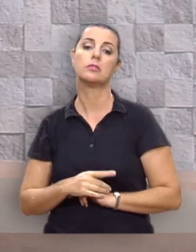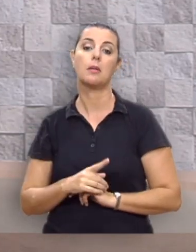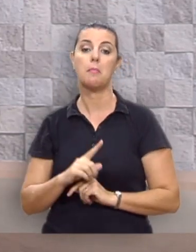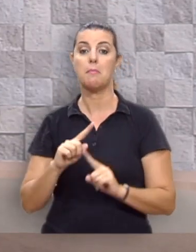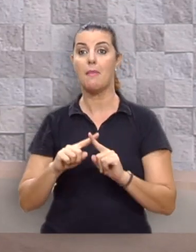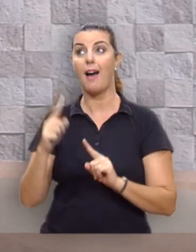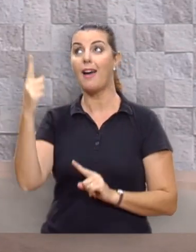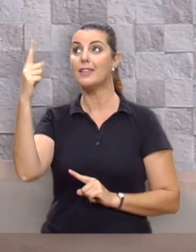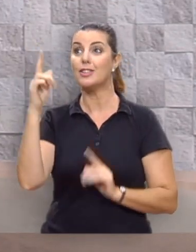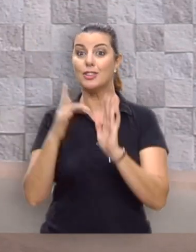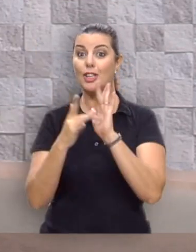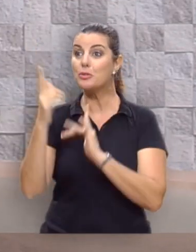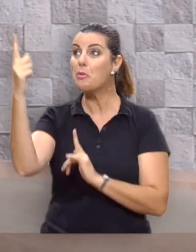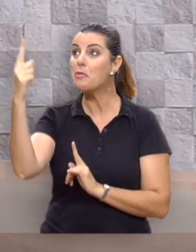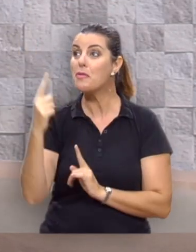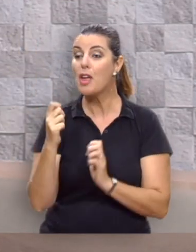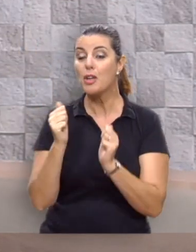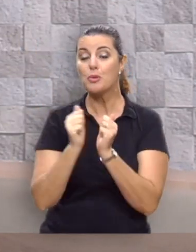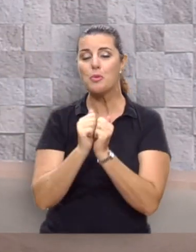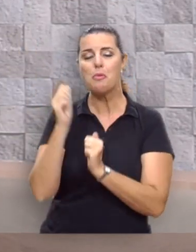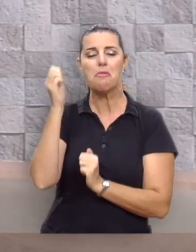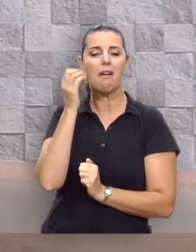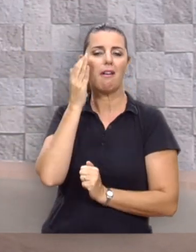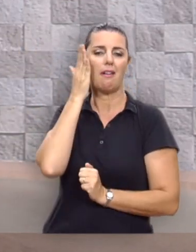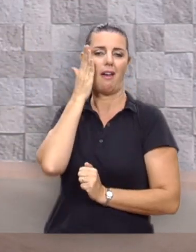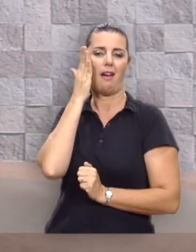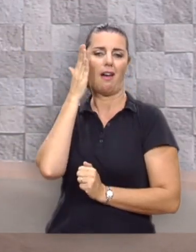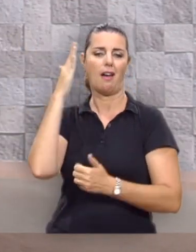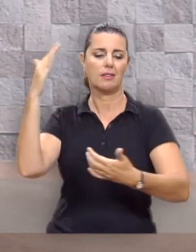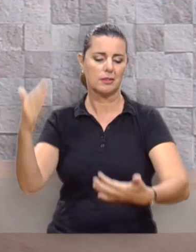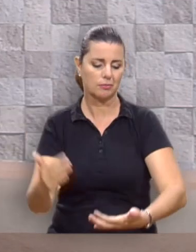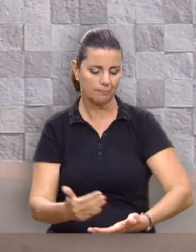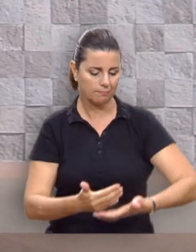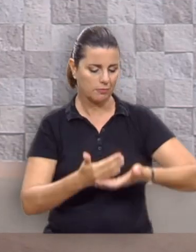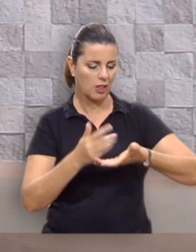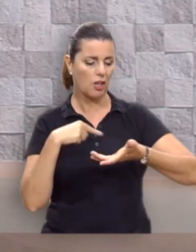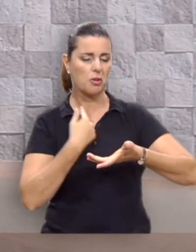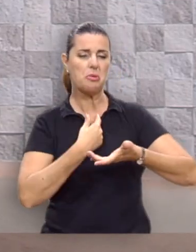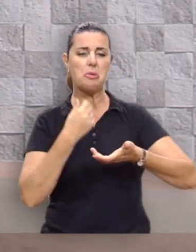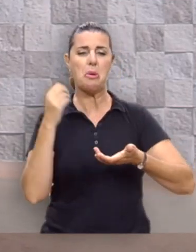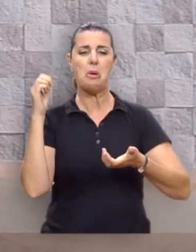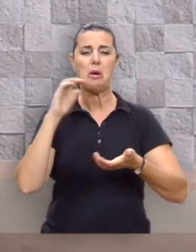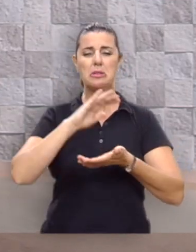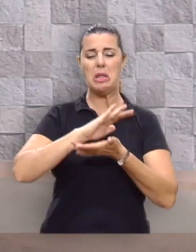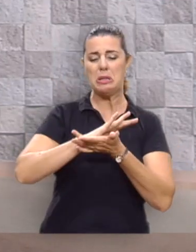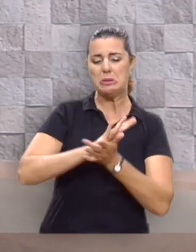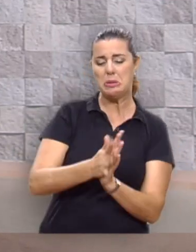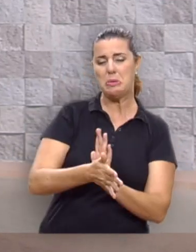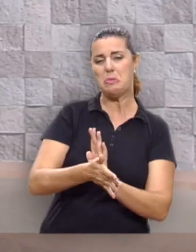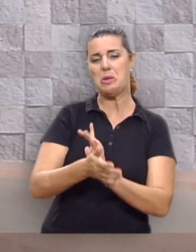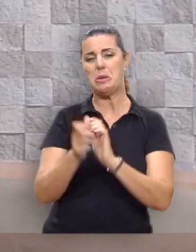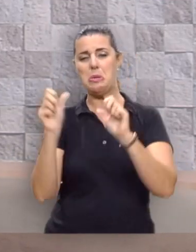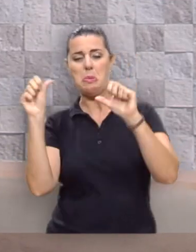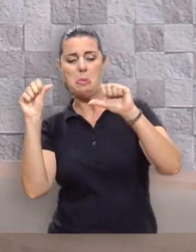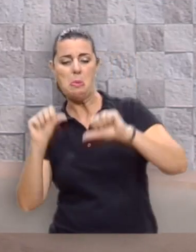ele veio até nós cheio de graça, nos apanhou arruinados, depravados,